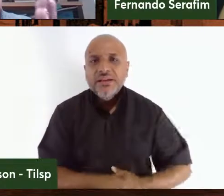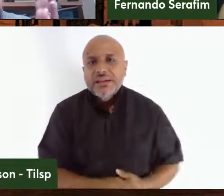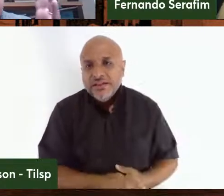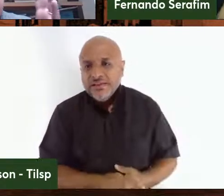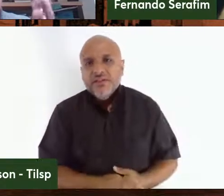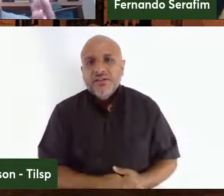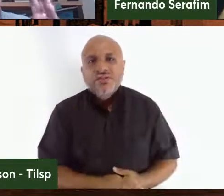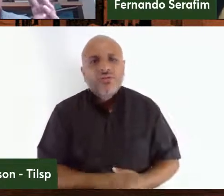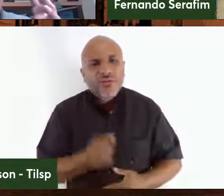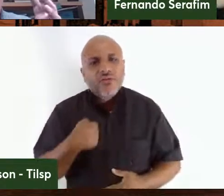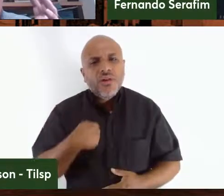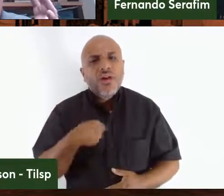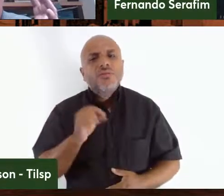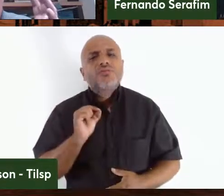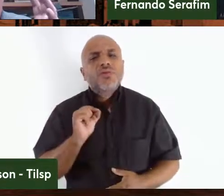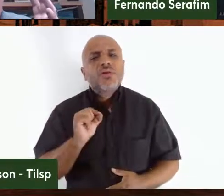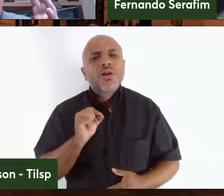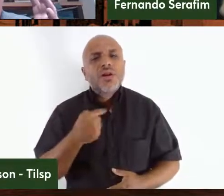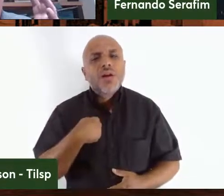O que eu mais